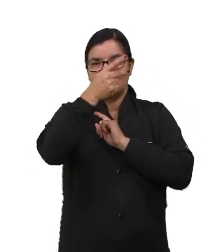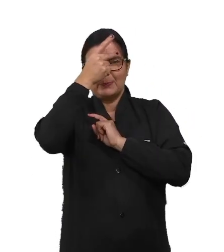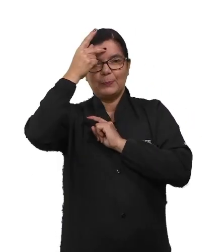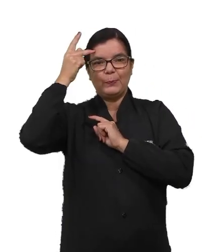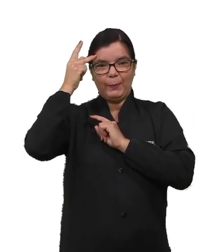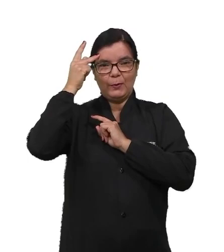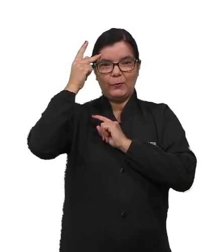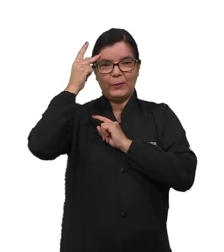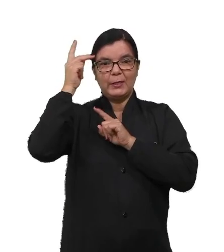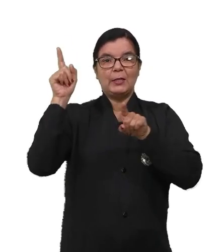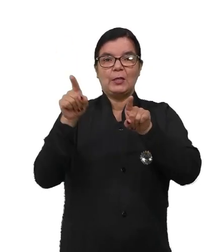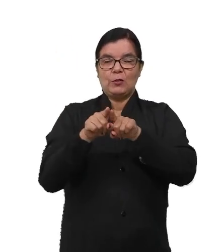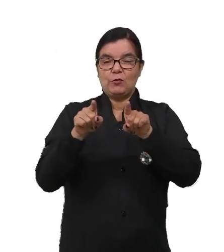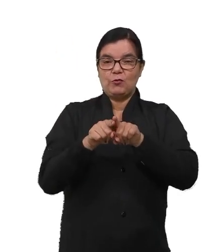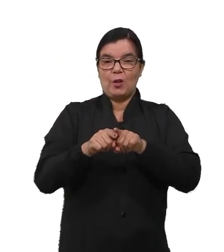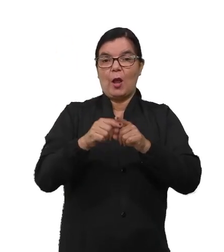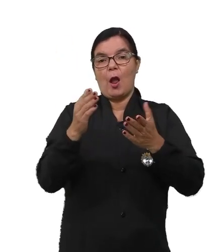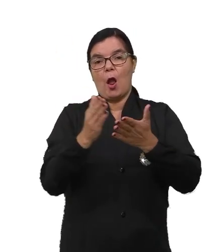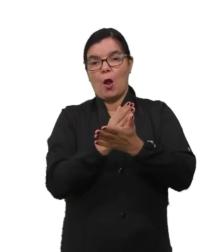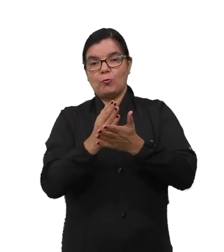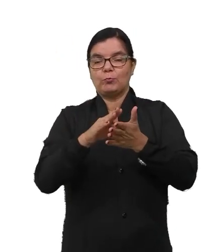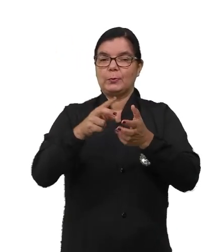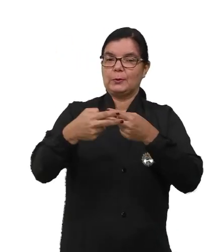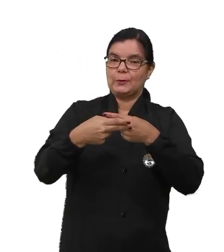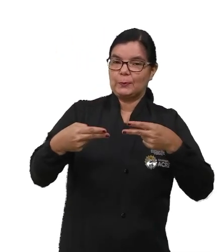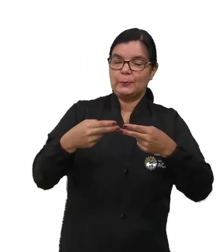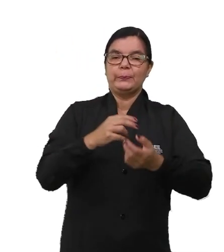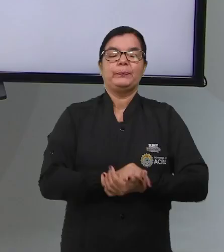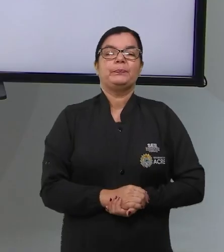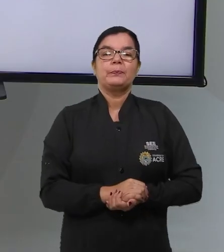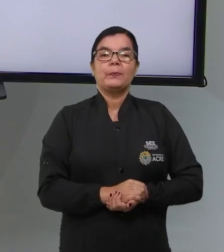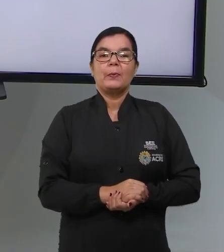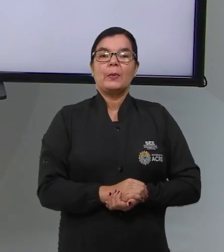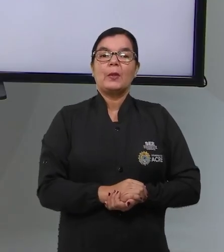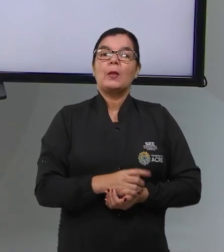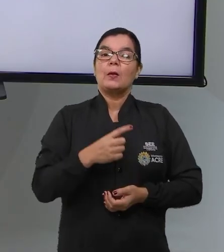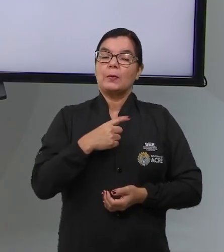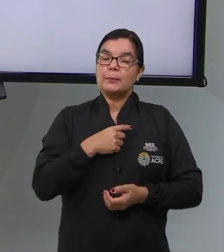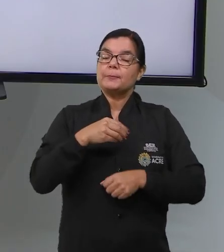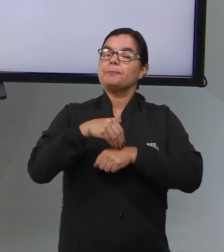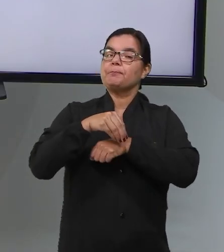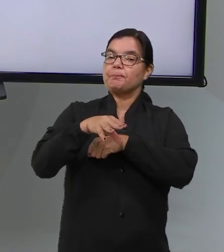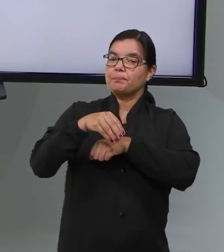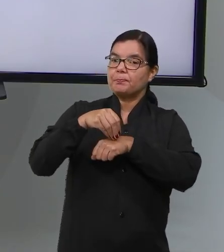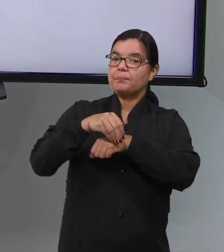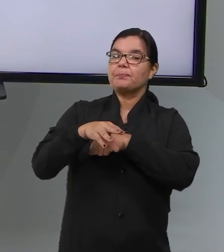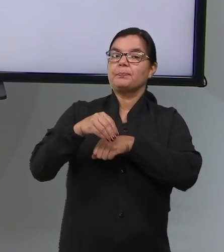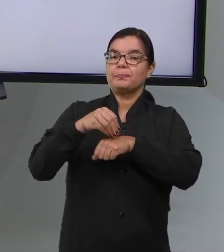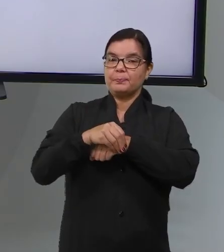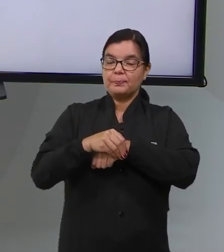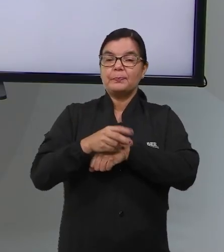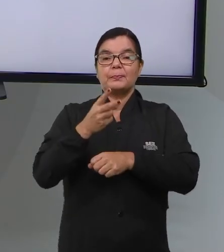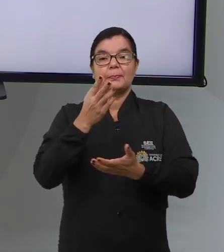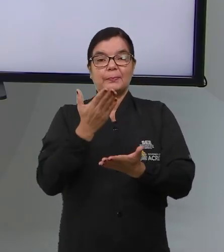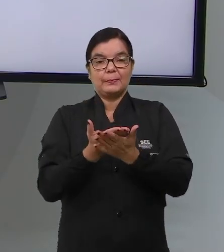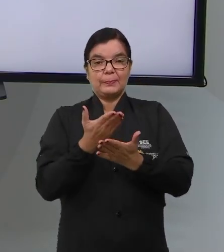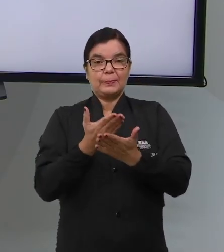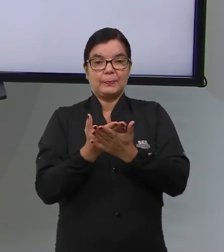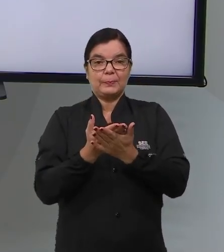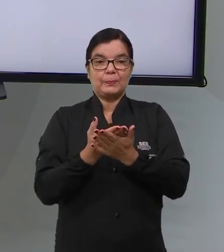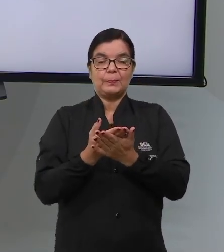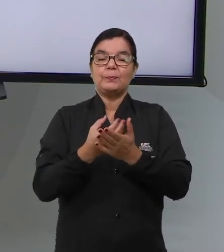desumanização, salvaguardando as exceções, né? Então, é o que eu passei esta videoaula